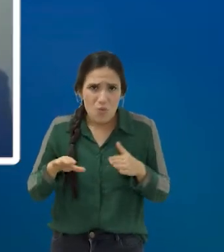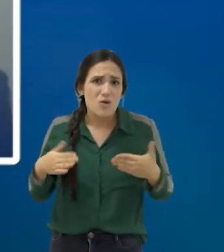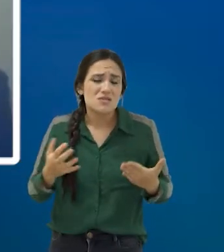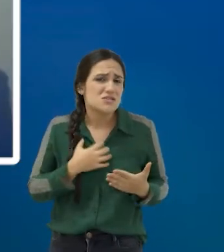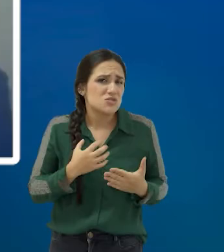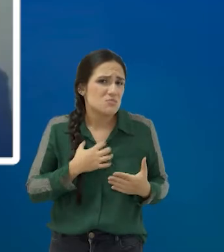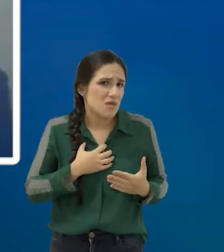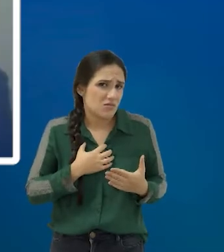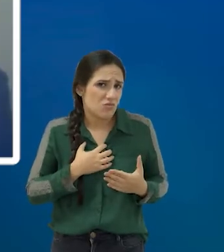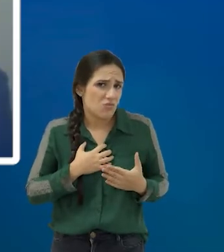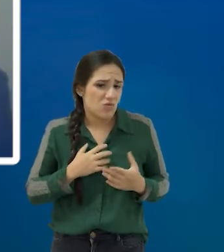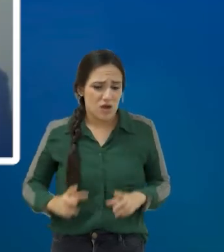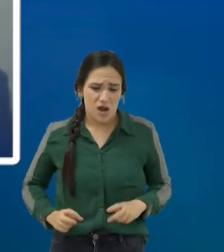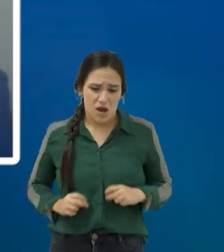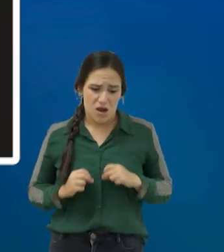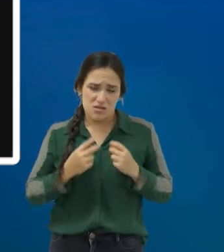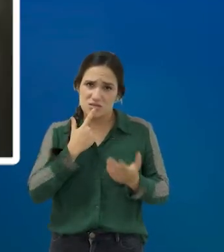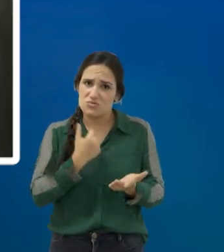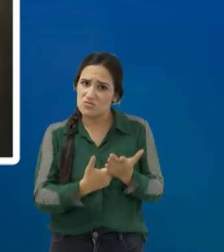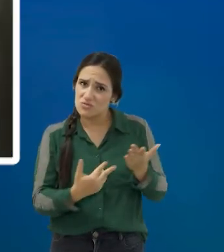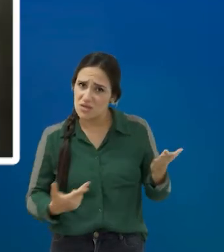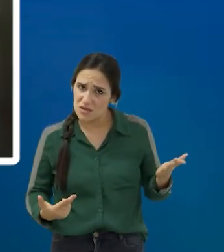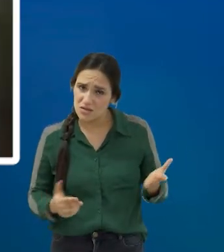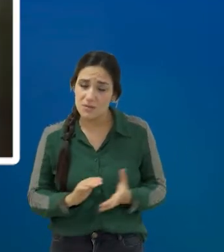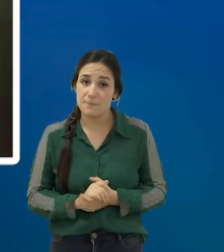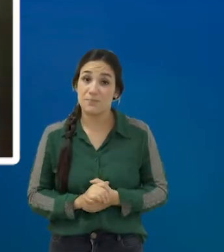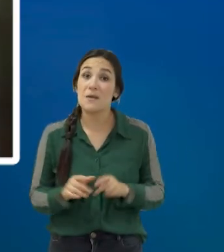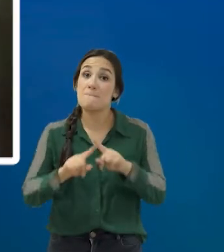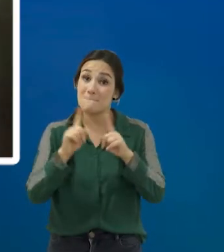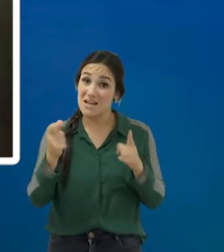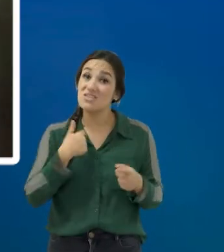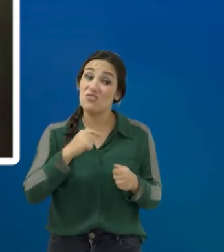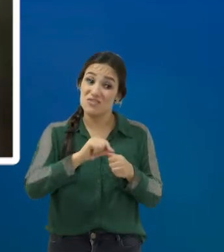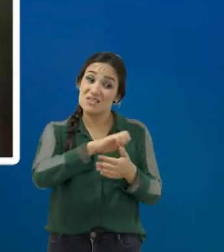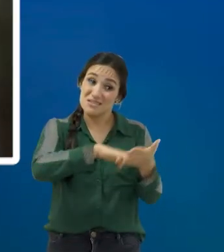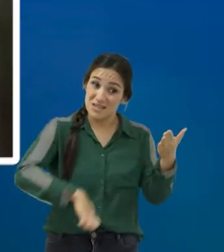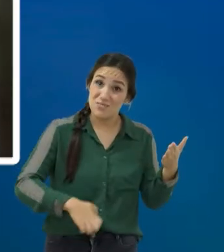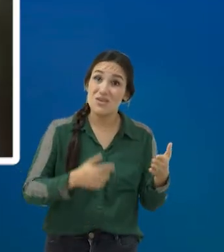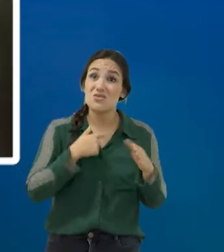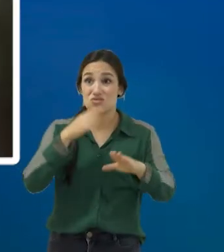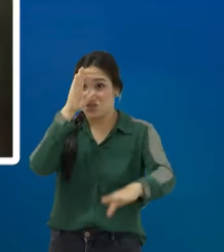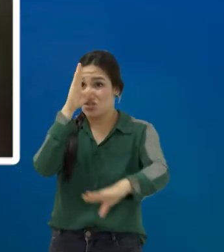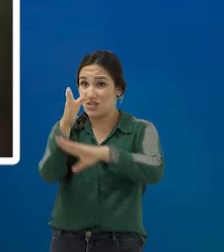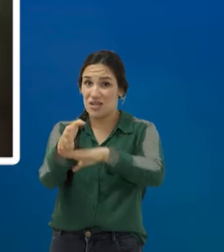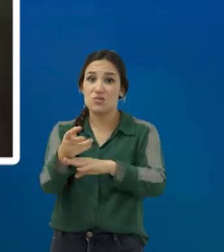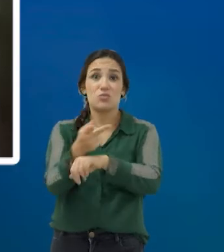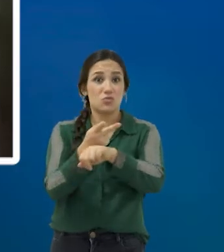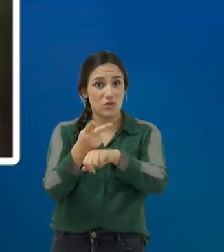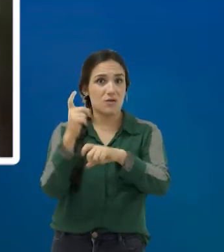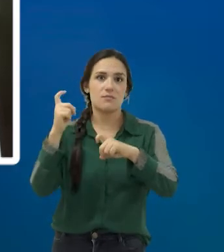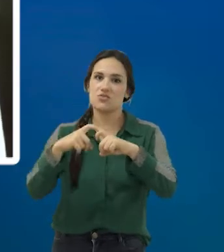leucemia. E aí, o fato de eu ter feito um hemograma e procurado um médico me salvou.